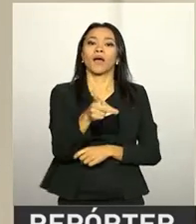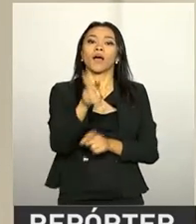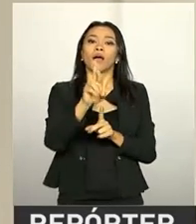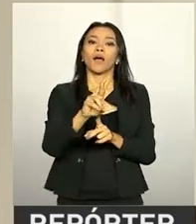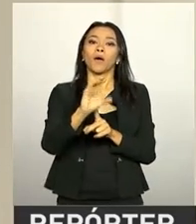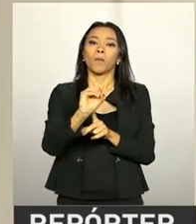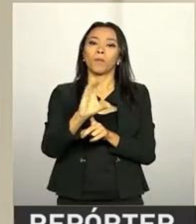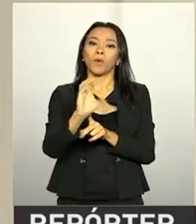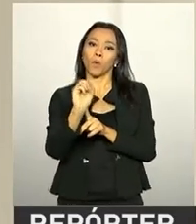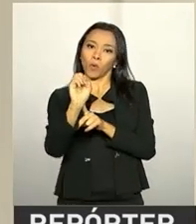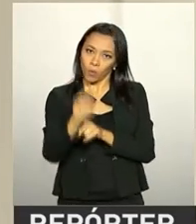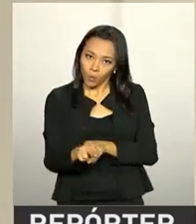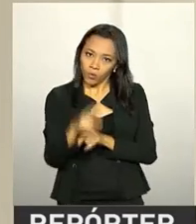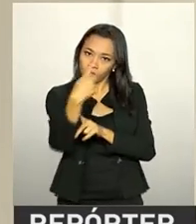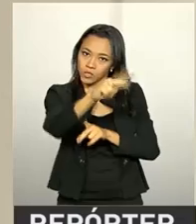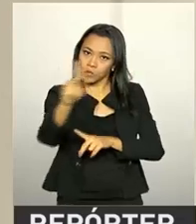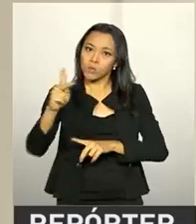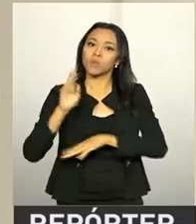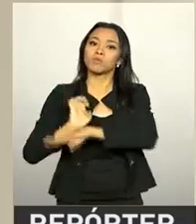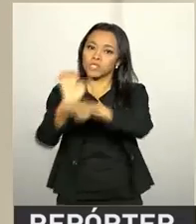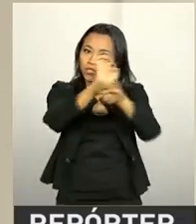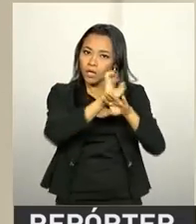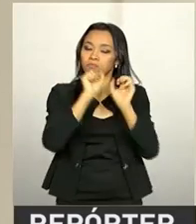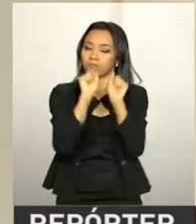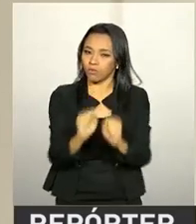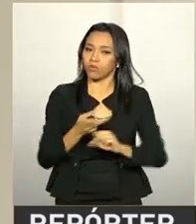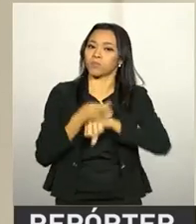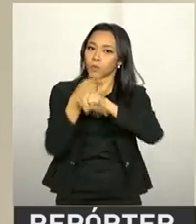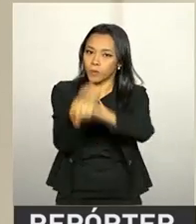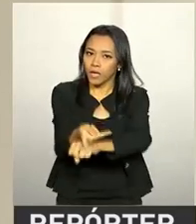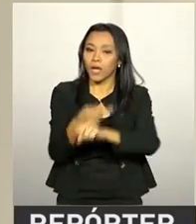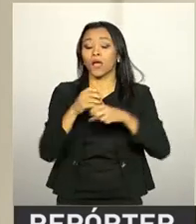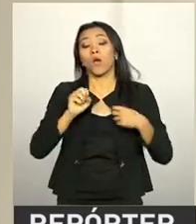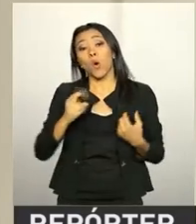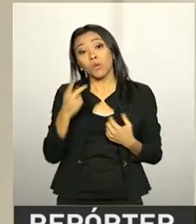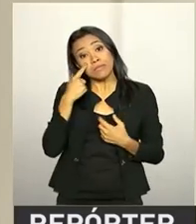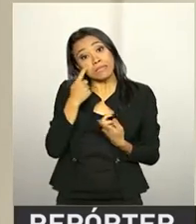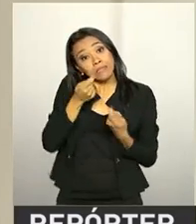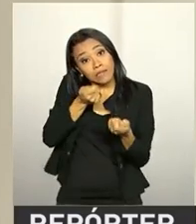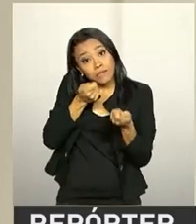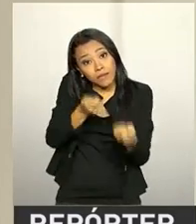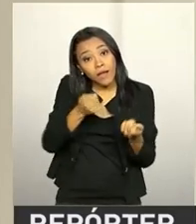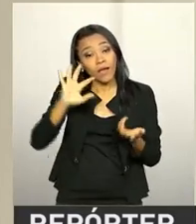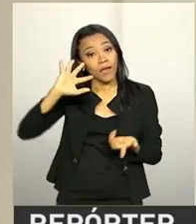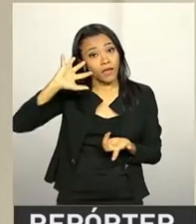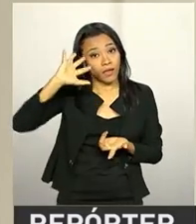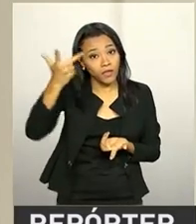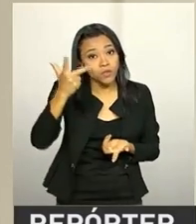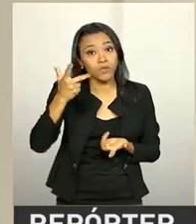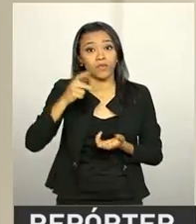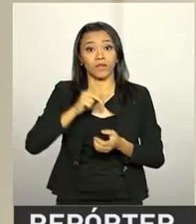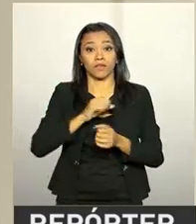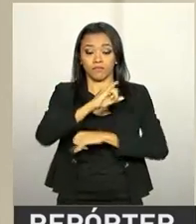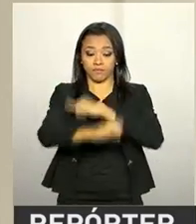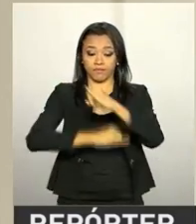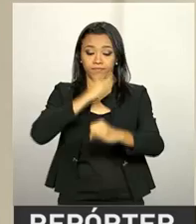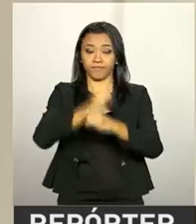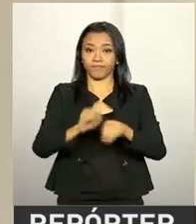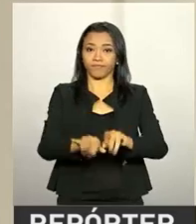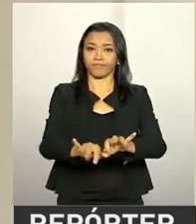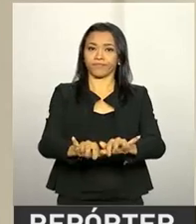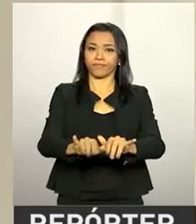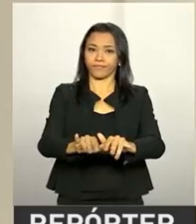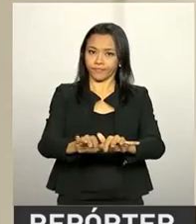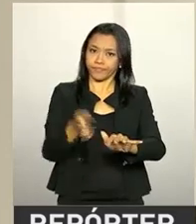os procons de sua localidade ele inclusive pode Lan pode tentar resolver seu problema dentro uma plataforma virtual que a secretaria